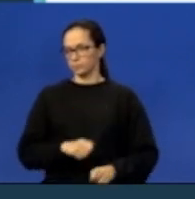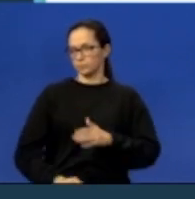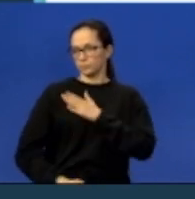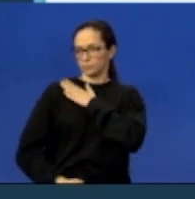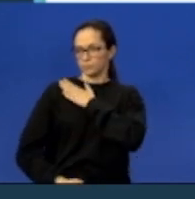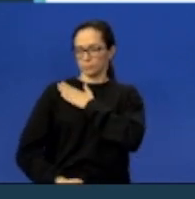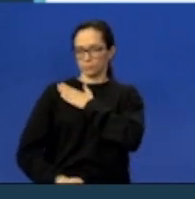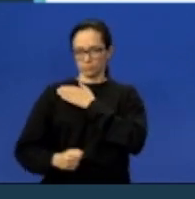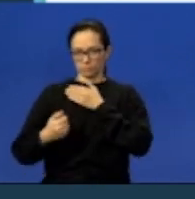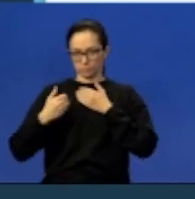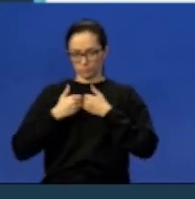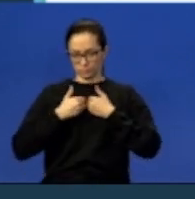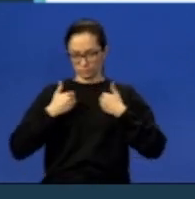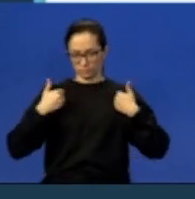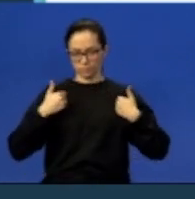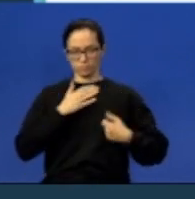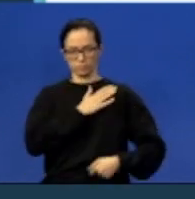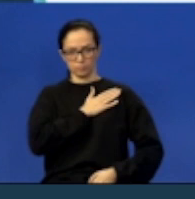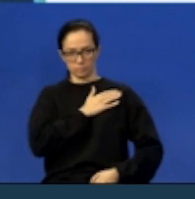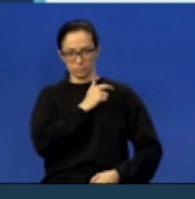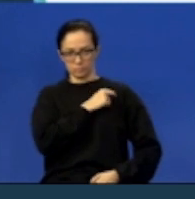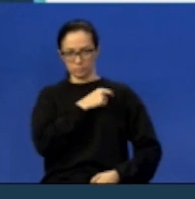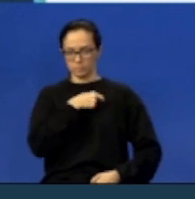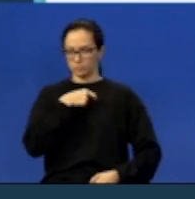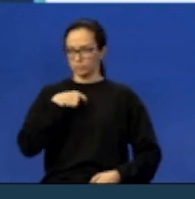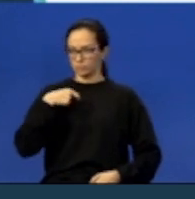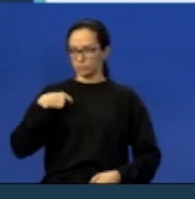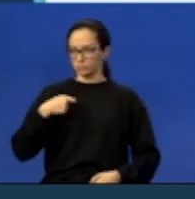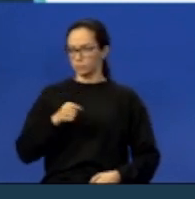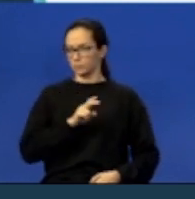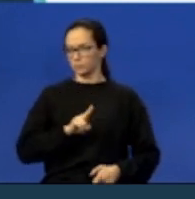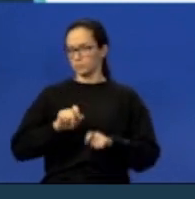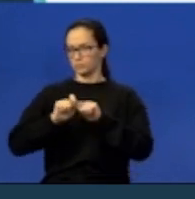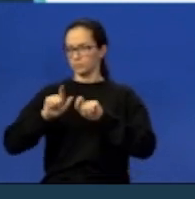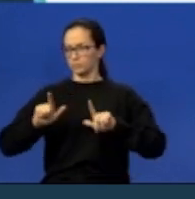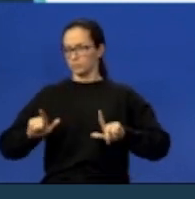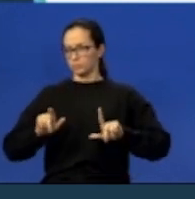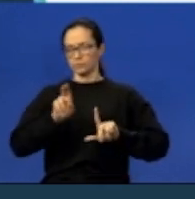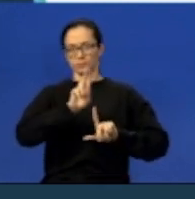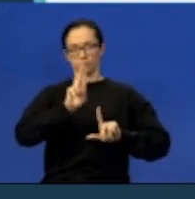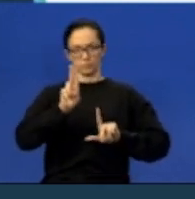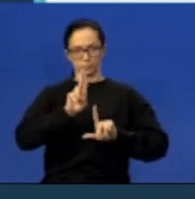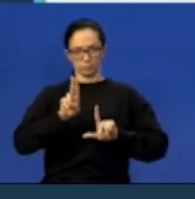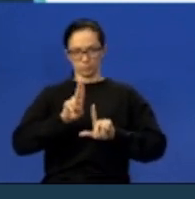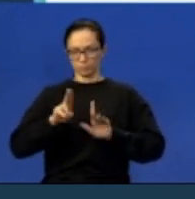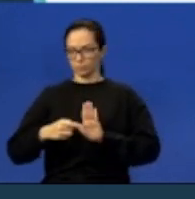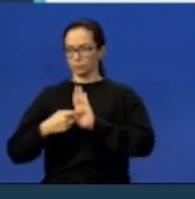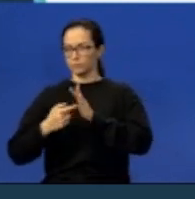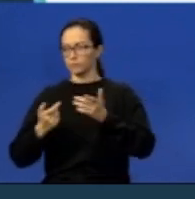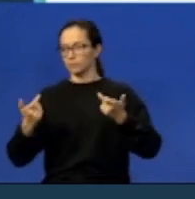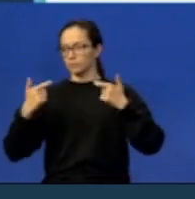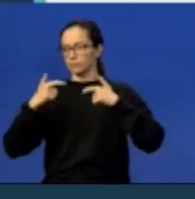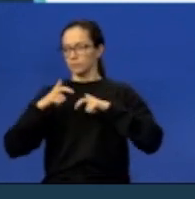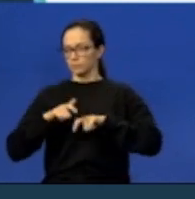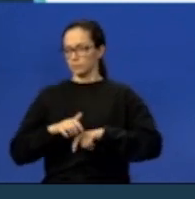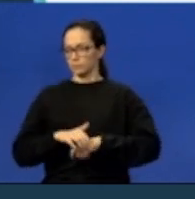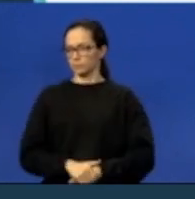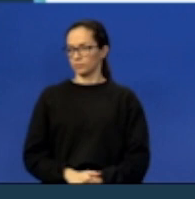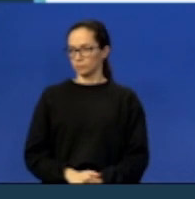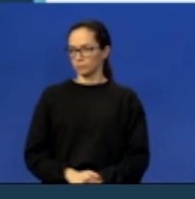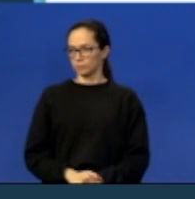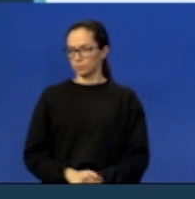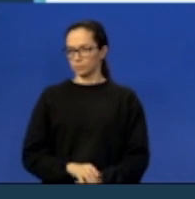linha axilar anterior, a linha axilar média, né, o plano horizontal, onde podem ser obtidas as